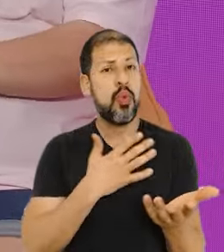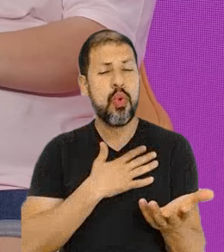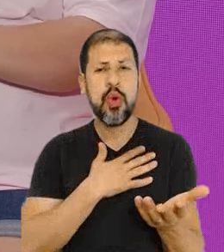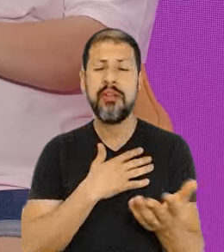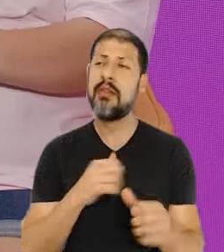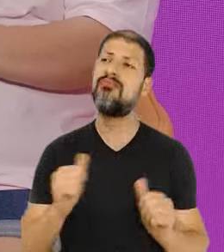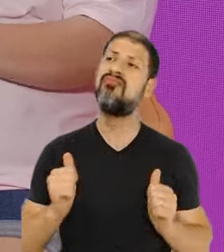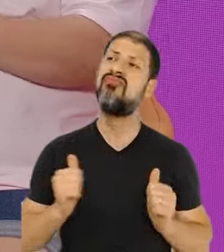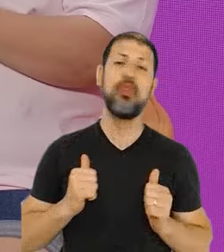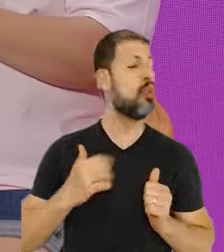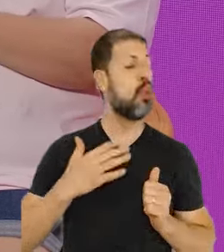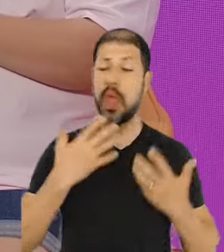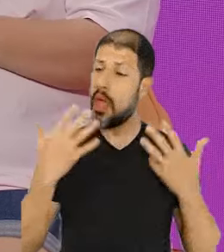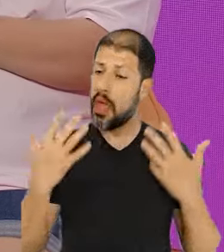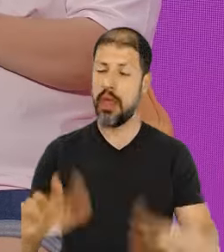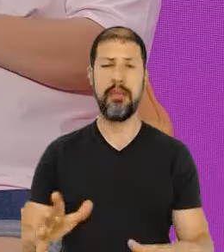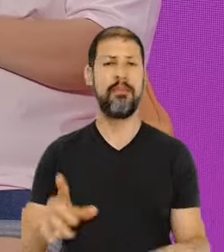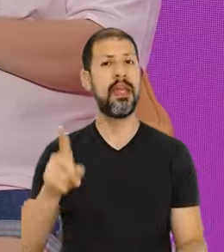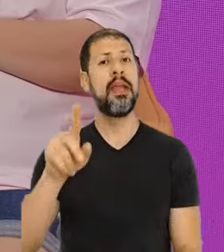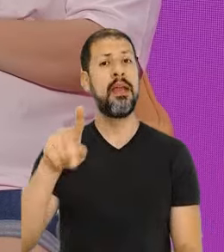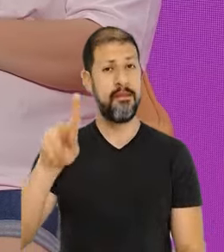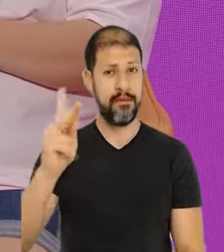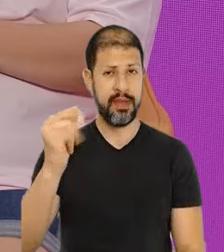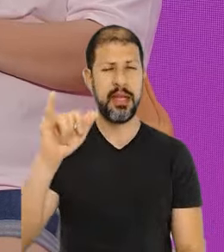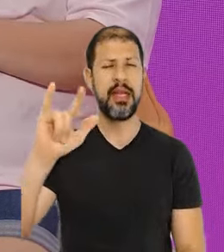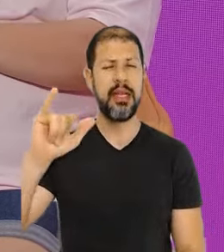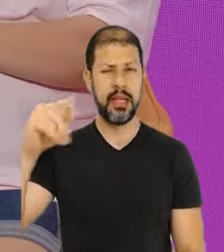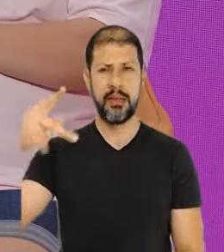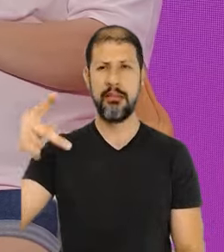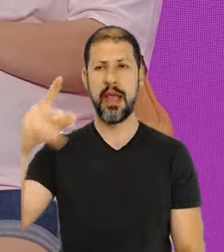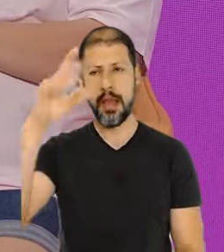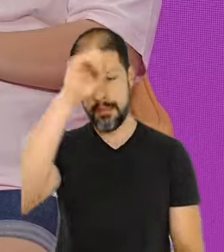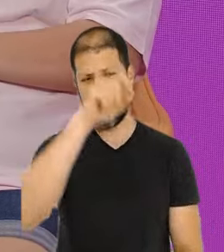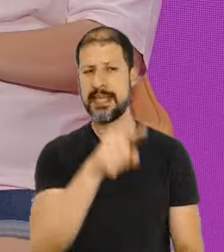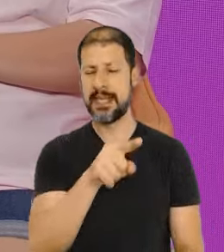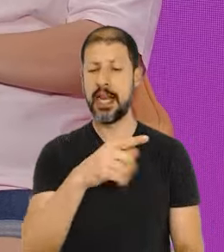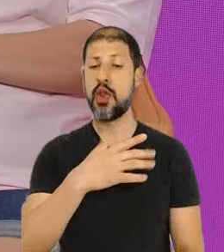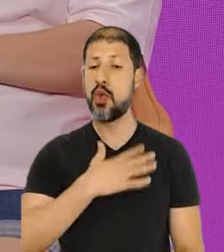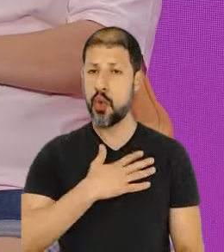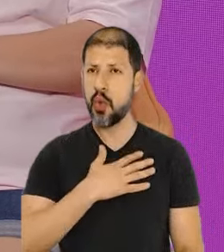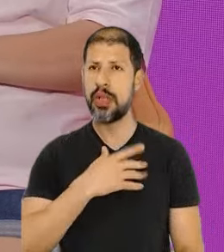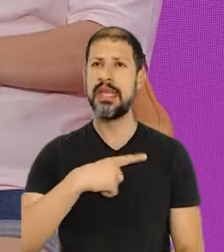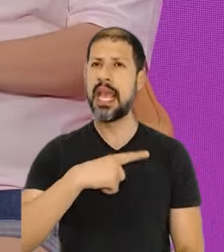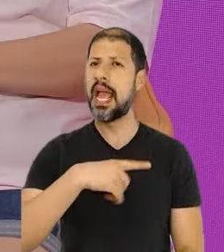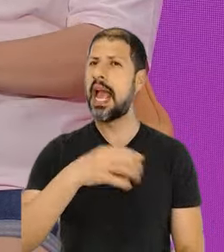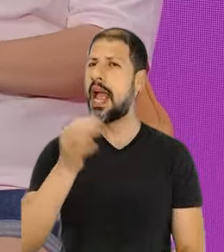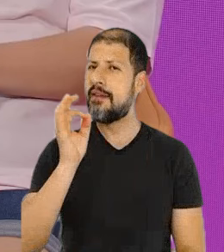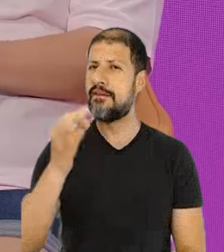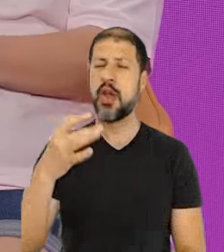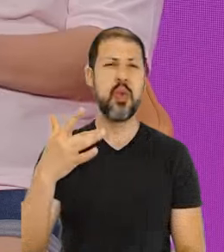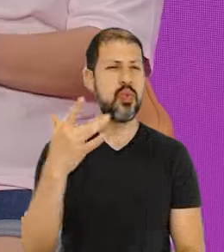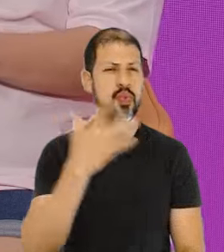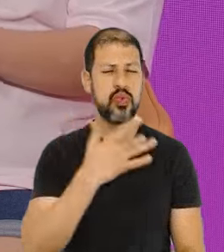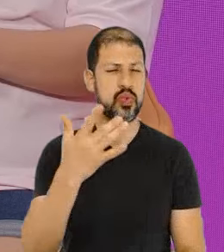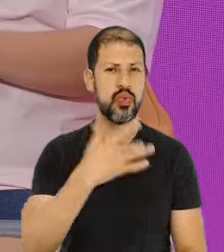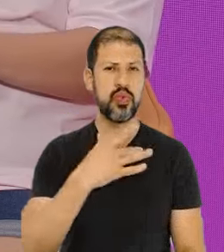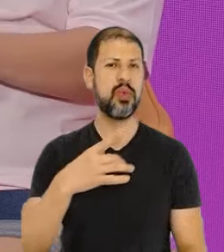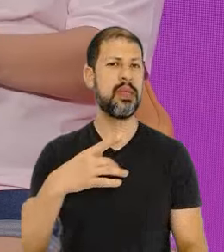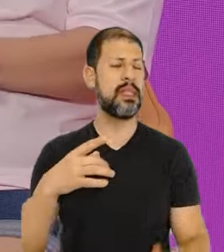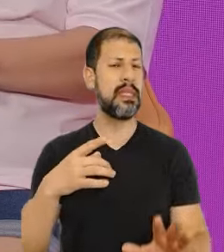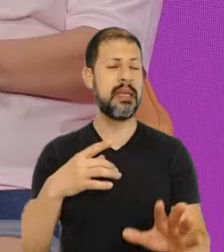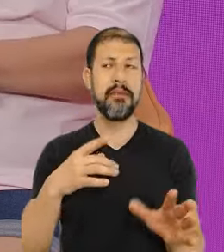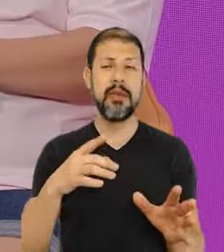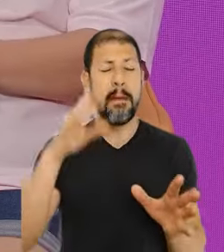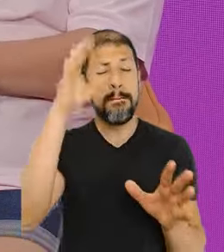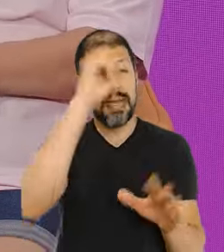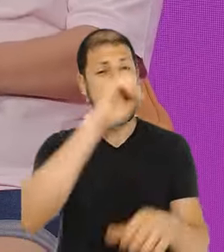não quer ficar parado Poxa o Felipe vai aprender mexer bem nessa máquina ele gosta ele tira um café gostoso sem mesmo aprender a técnica